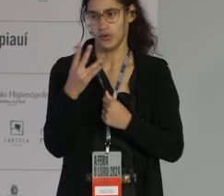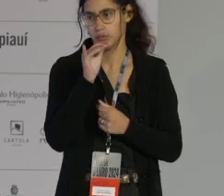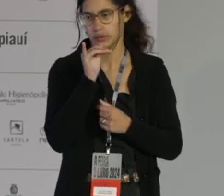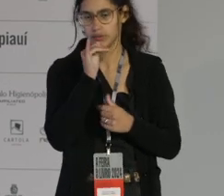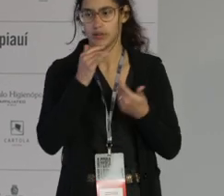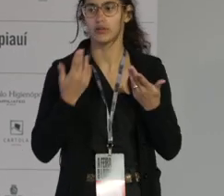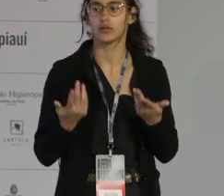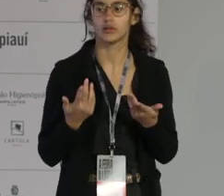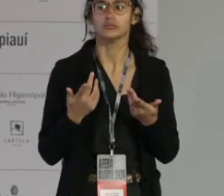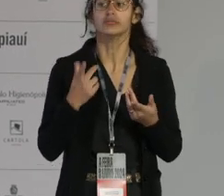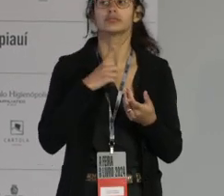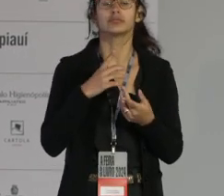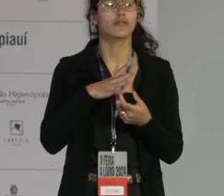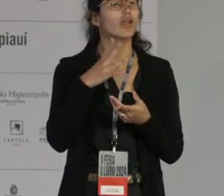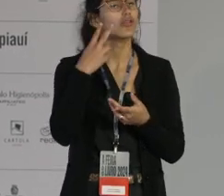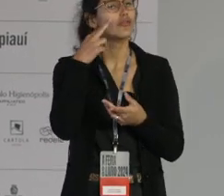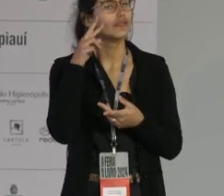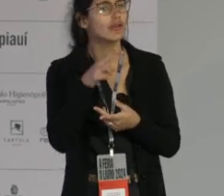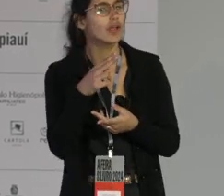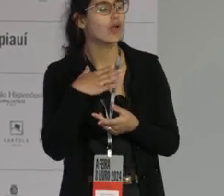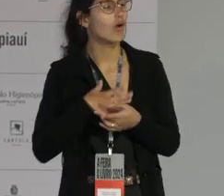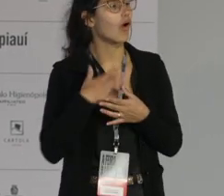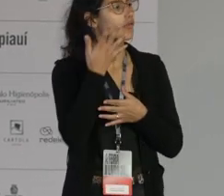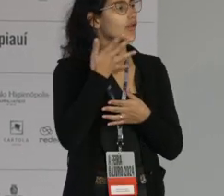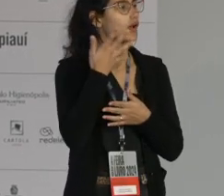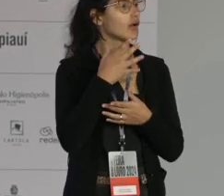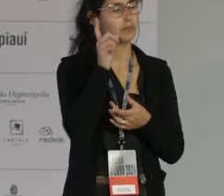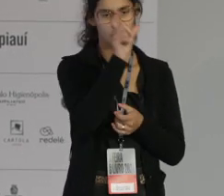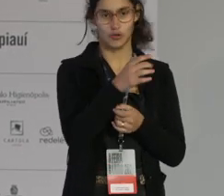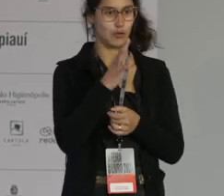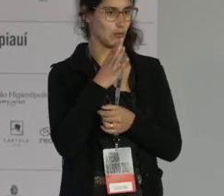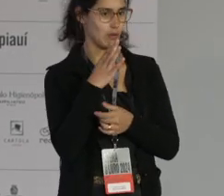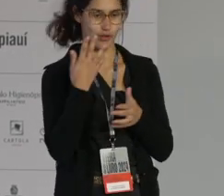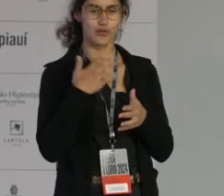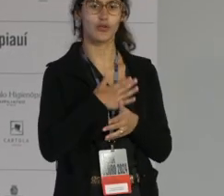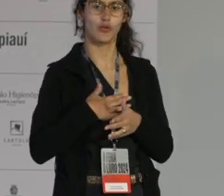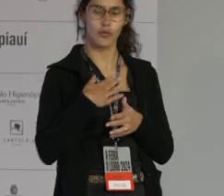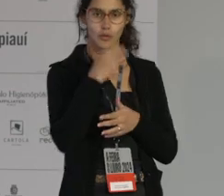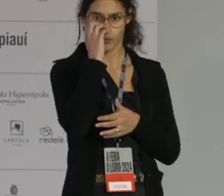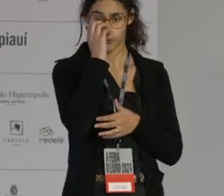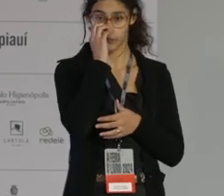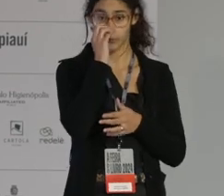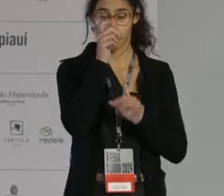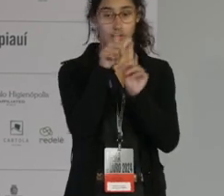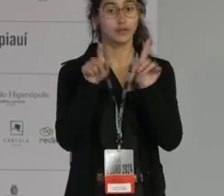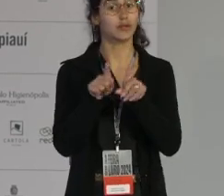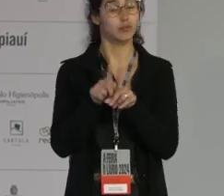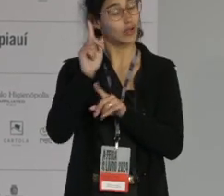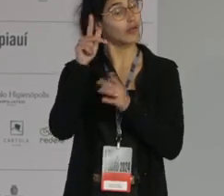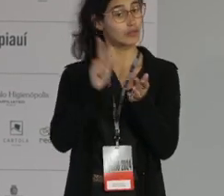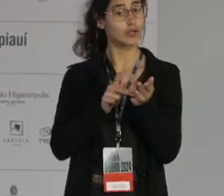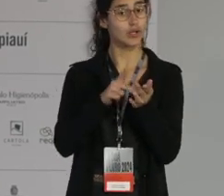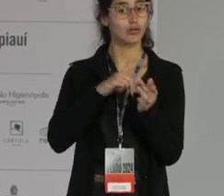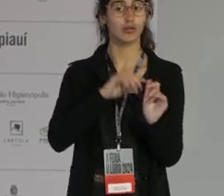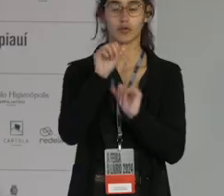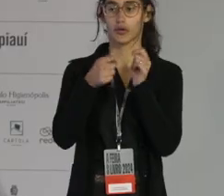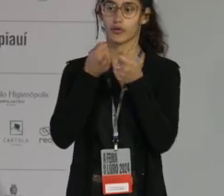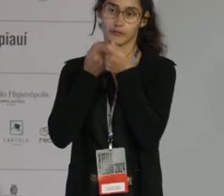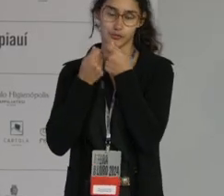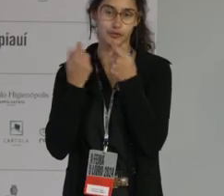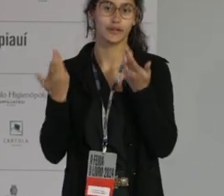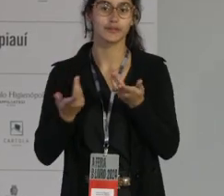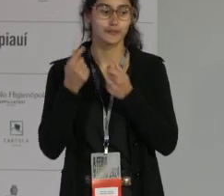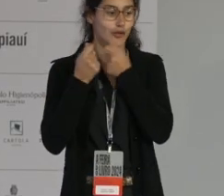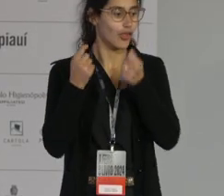Então, isso de ouvir. Eu adoro falar com estranho. E os personagens são meio estranhos. É verdade. Eu virei jornalista, né?